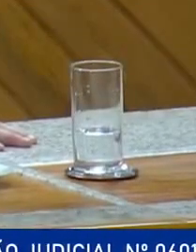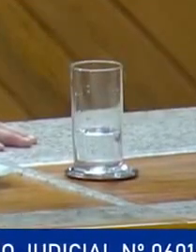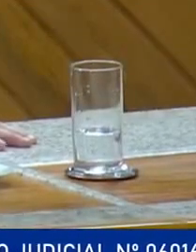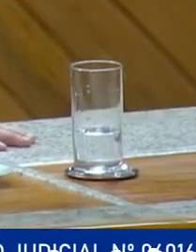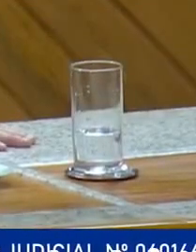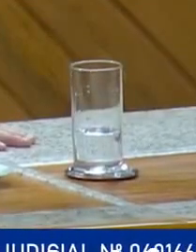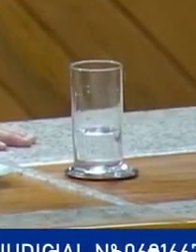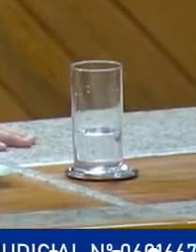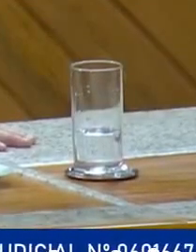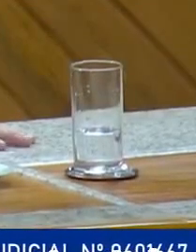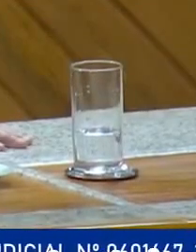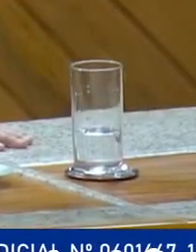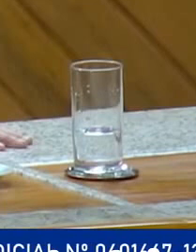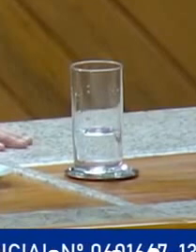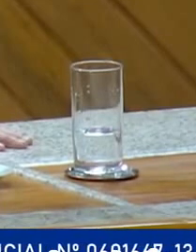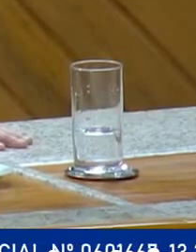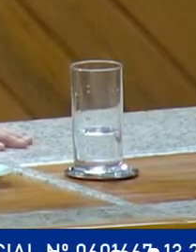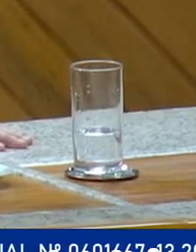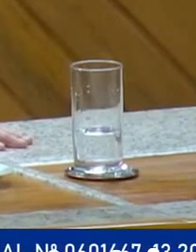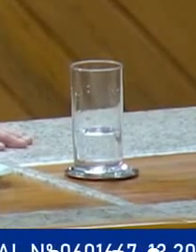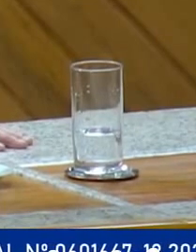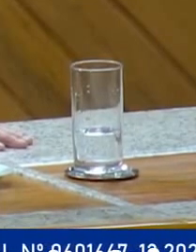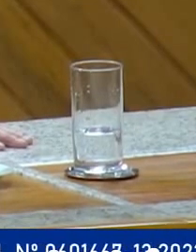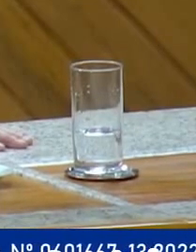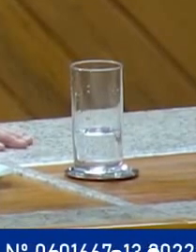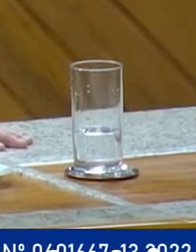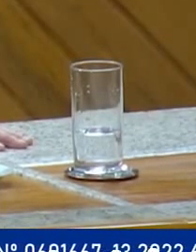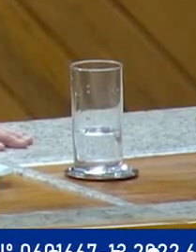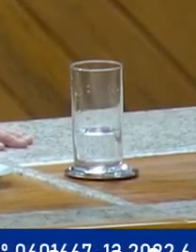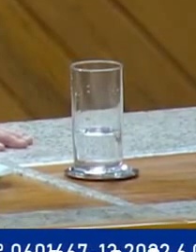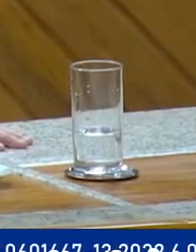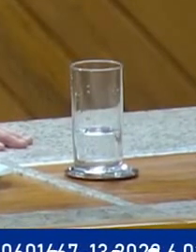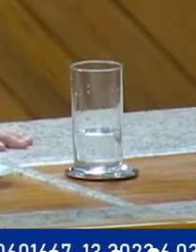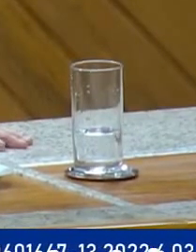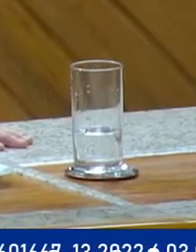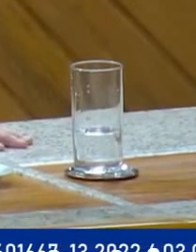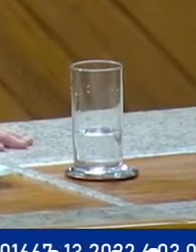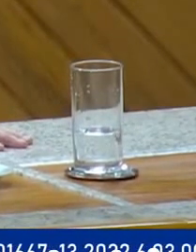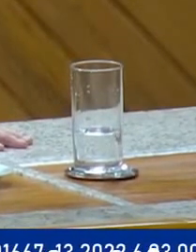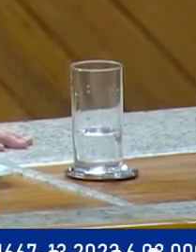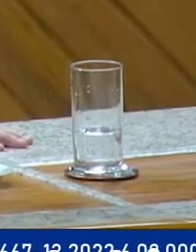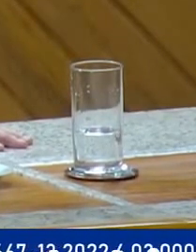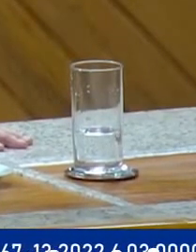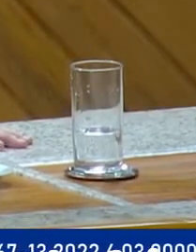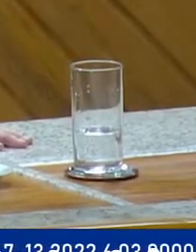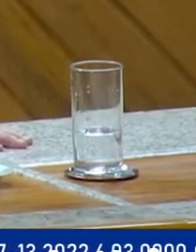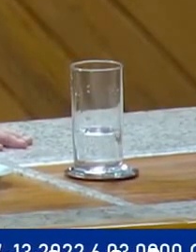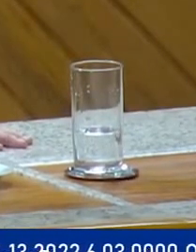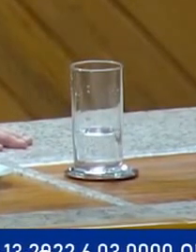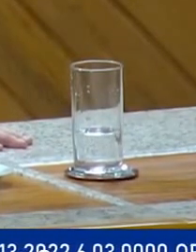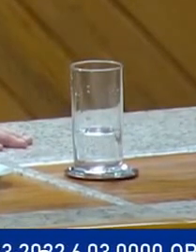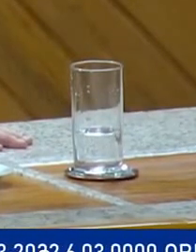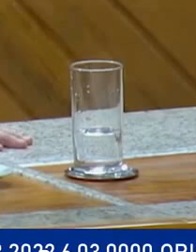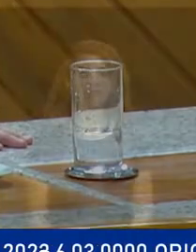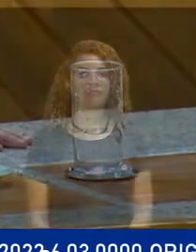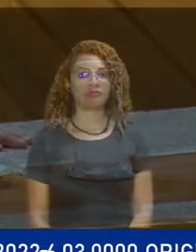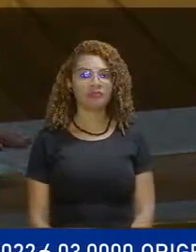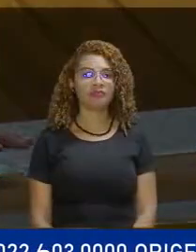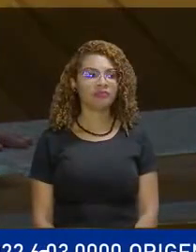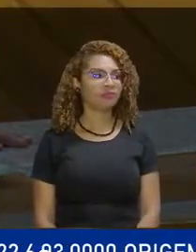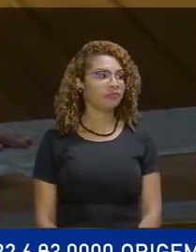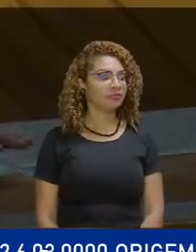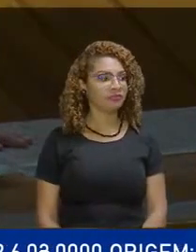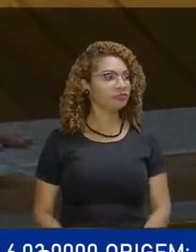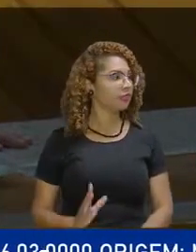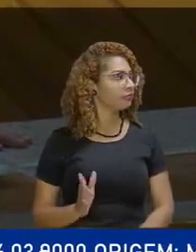convincentes. Porque quando se traz uma prova em juízo, e a defesa tem todo o direito de alegar um álibi